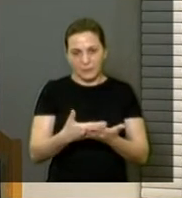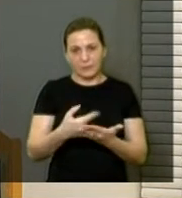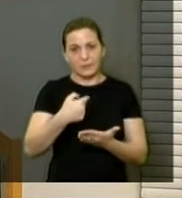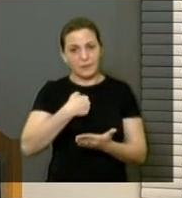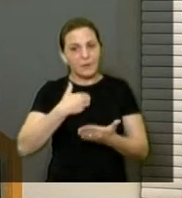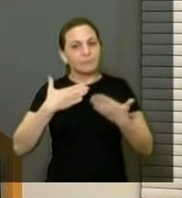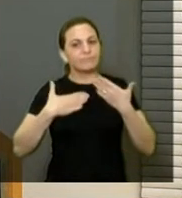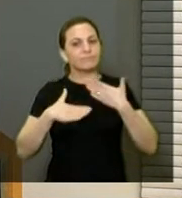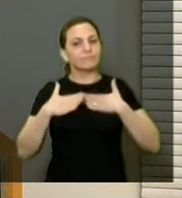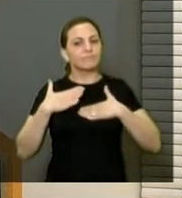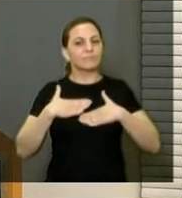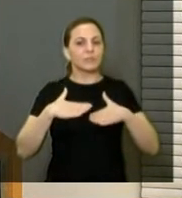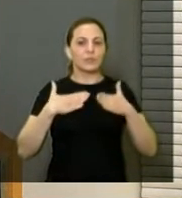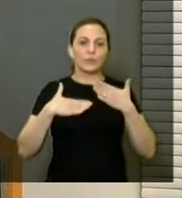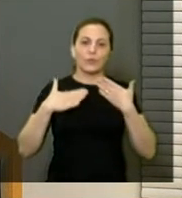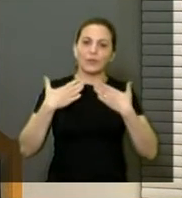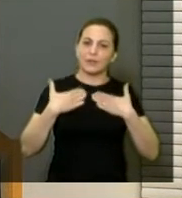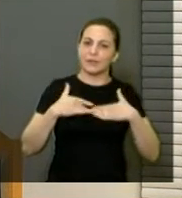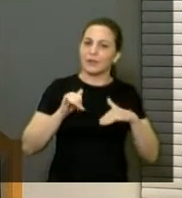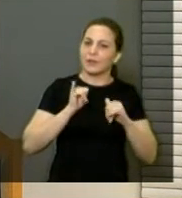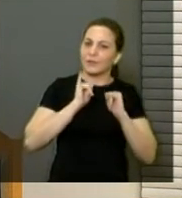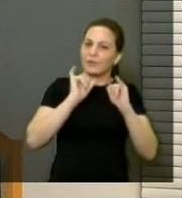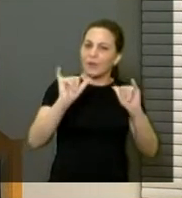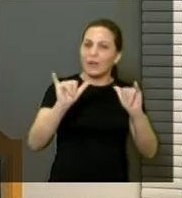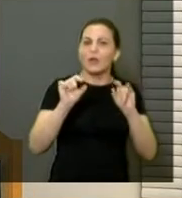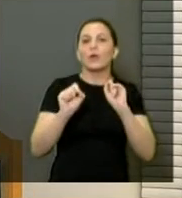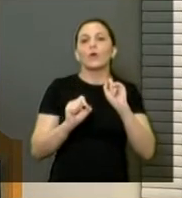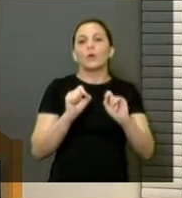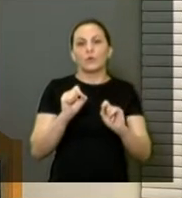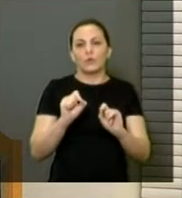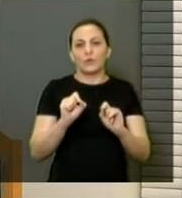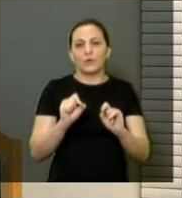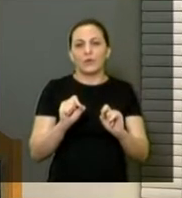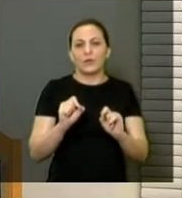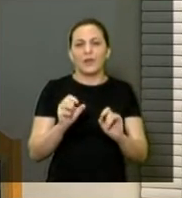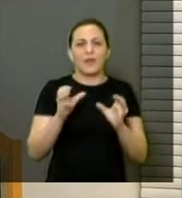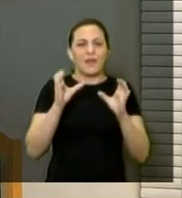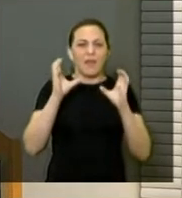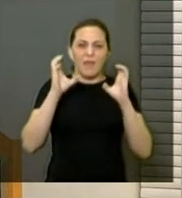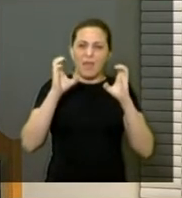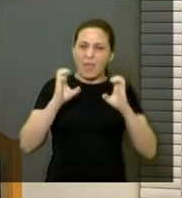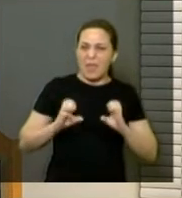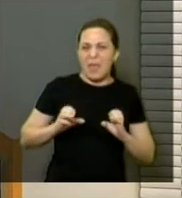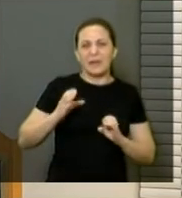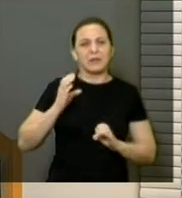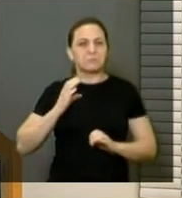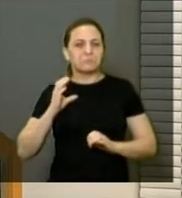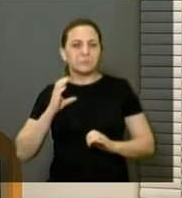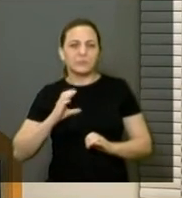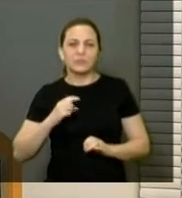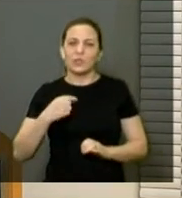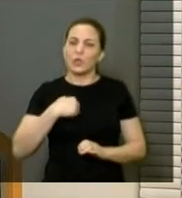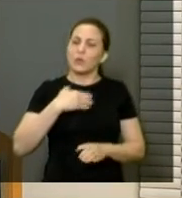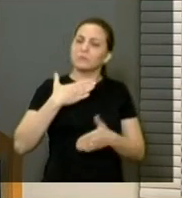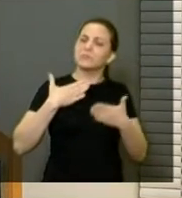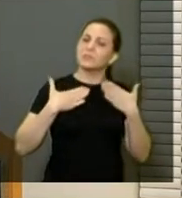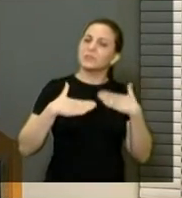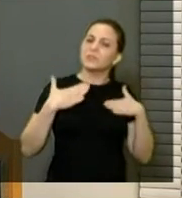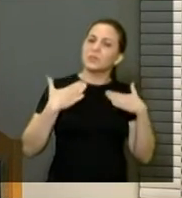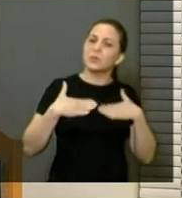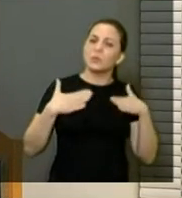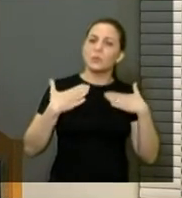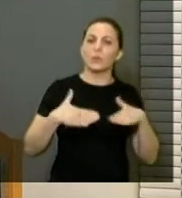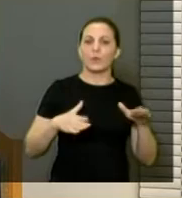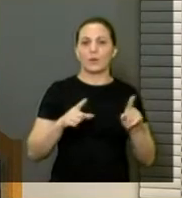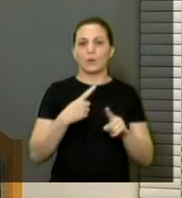toda tranquilidade disseram que não teria o caráter não teria como está aqui eu estou aqui com maior tranquilidade o